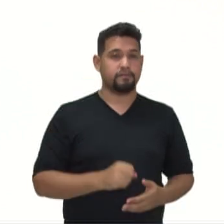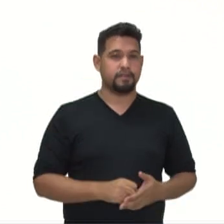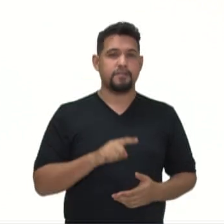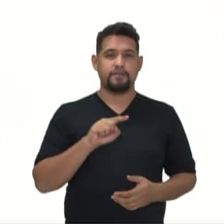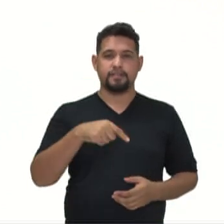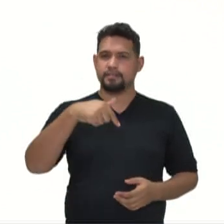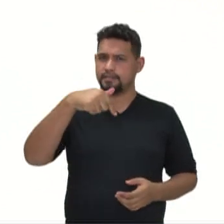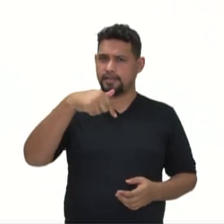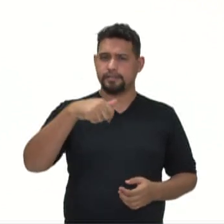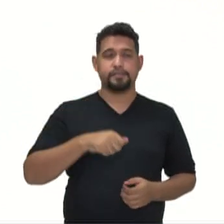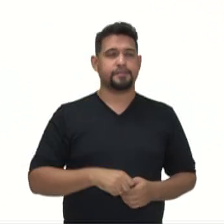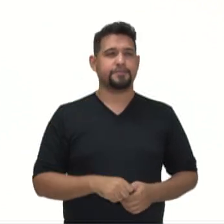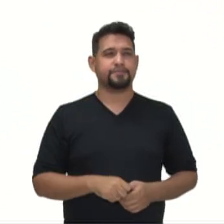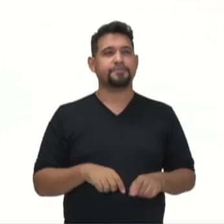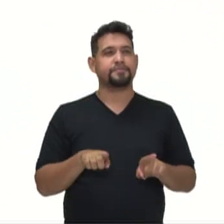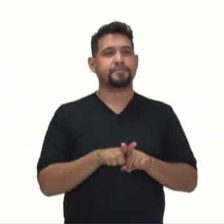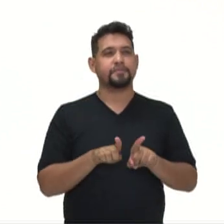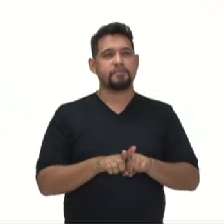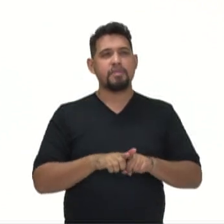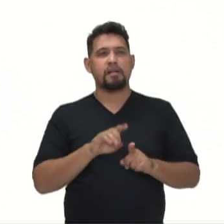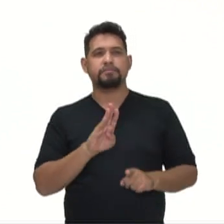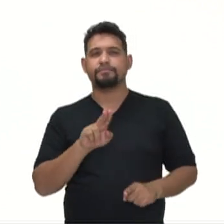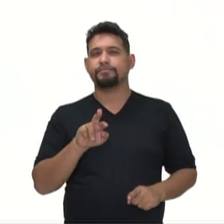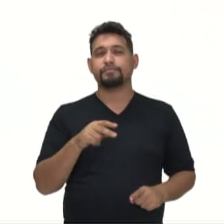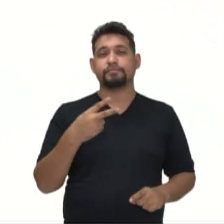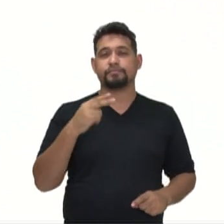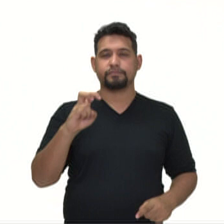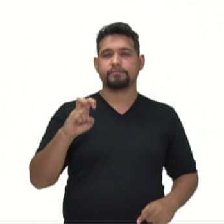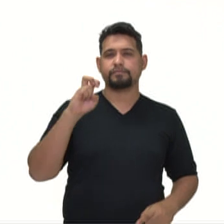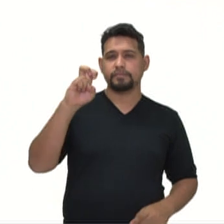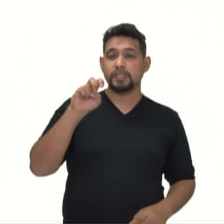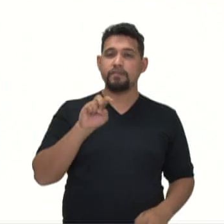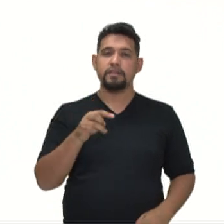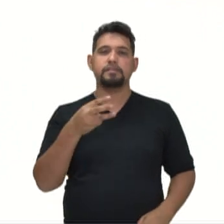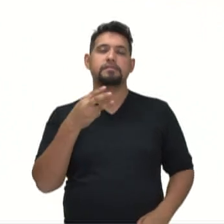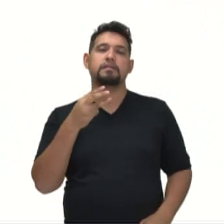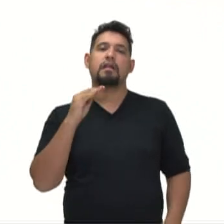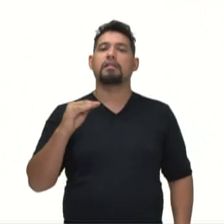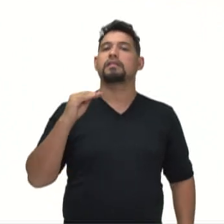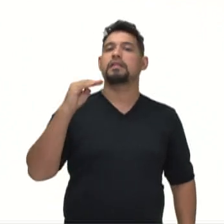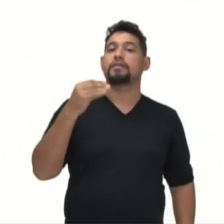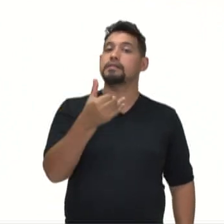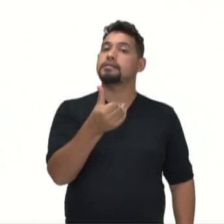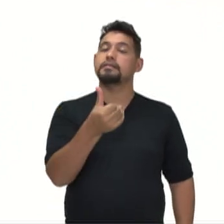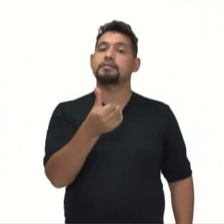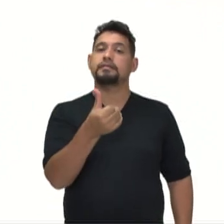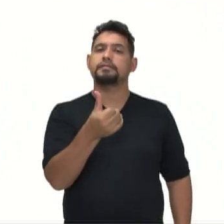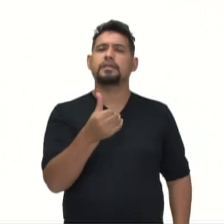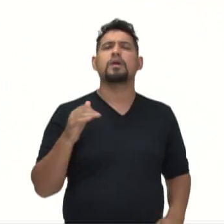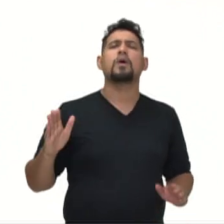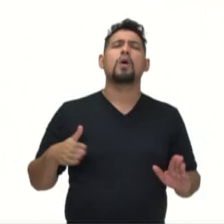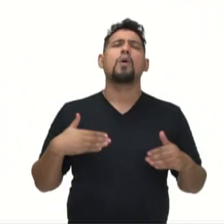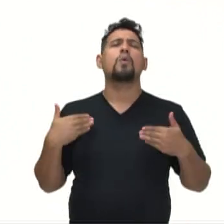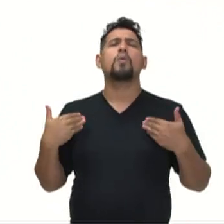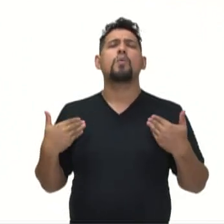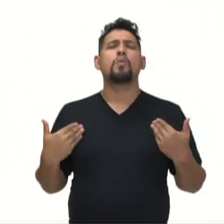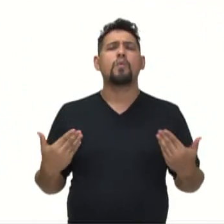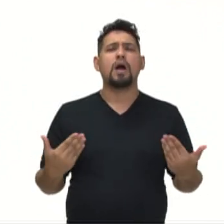7, e B igual a 2 elevado à quinta potência, vezes 3 elevado à sexta, qual será